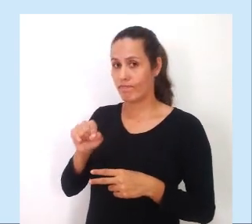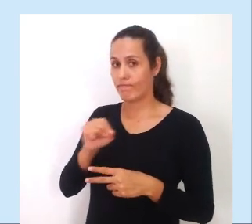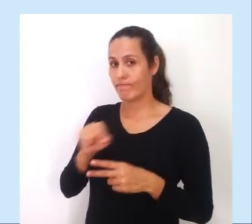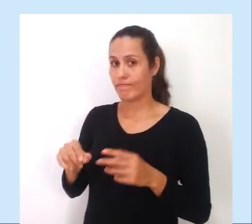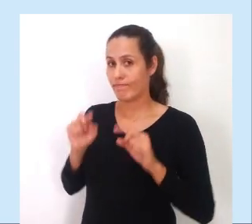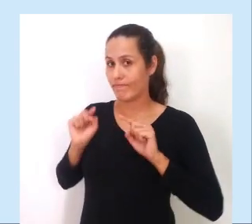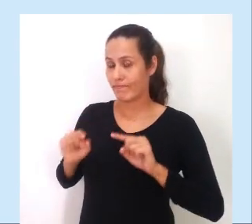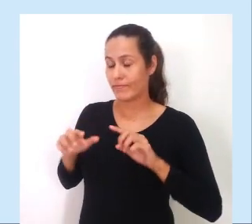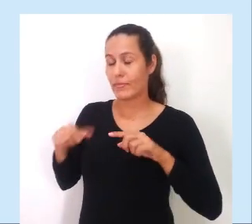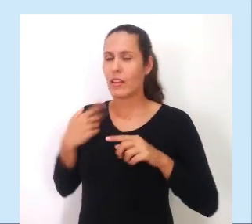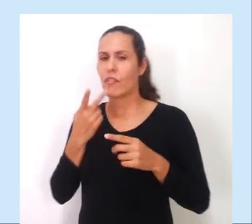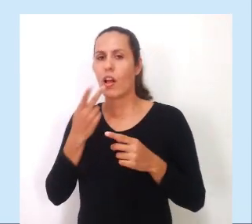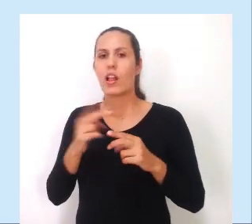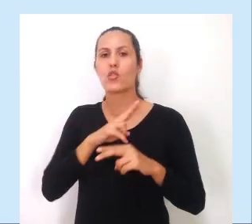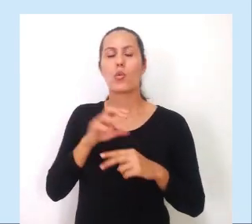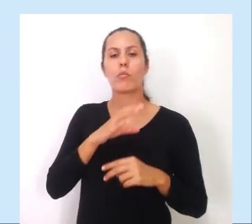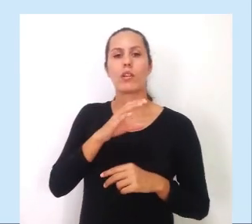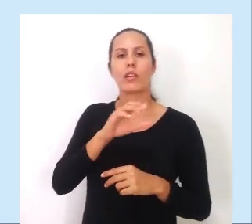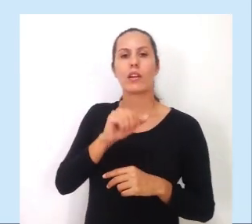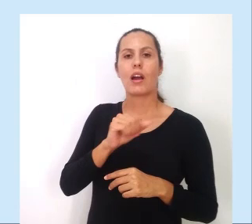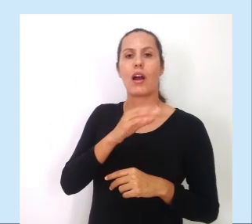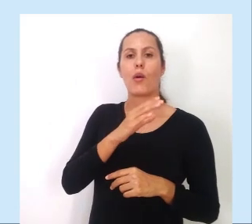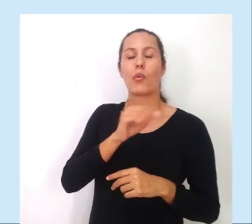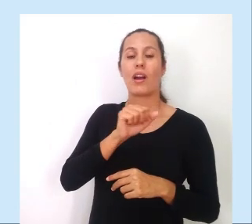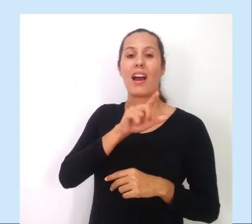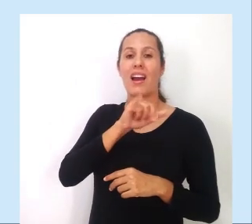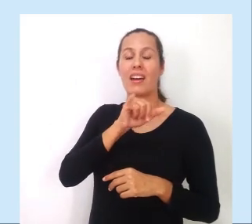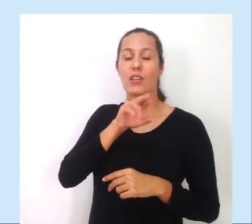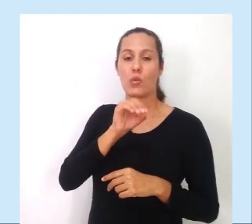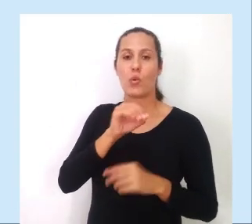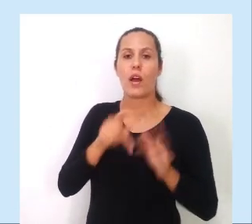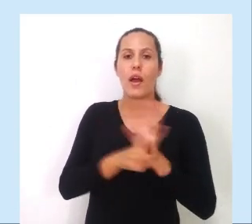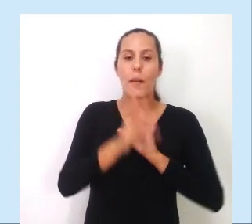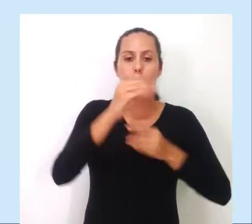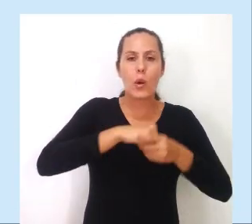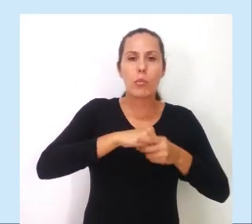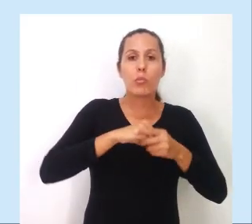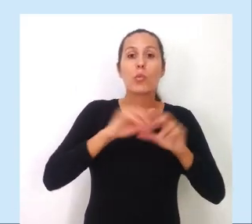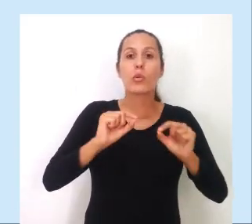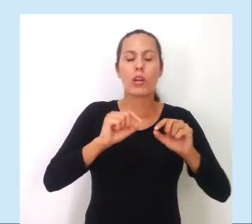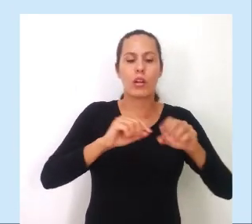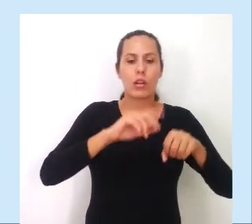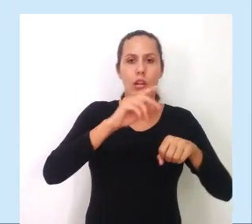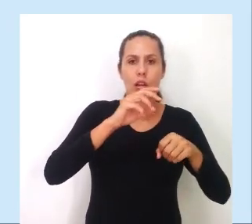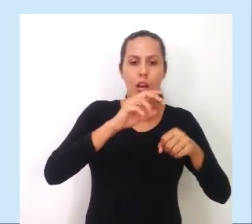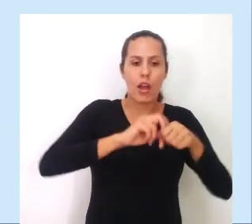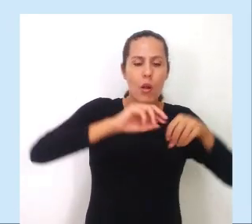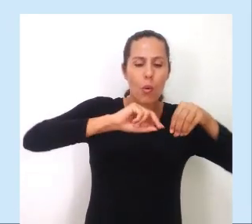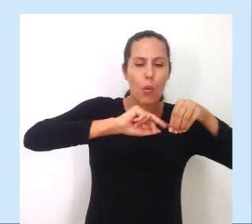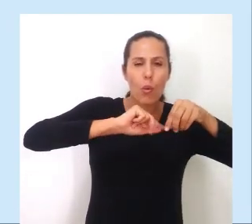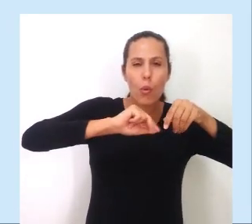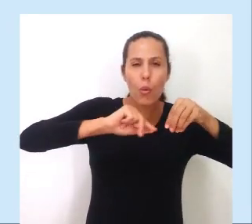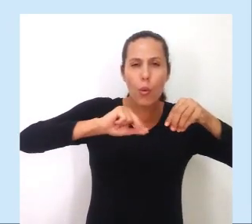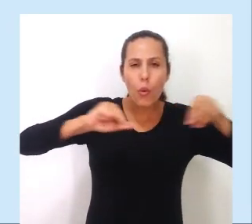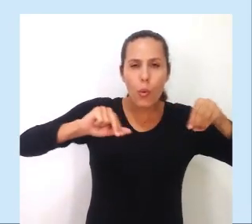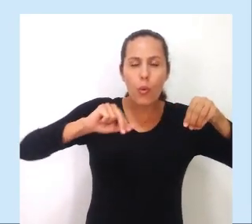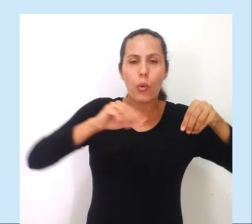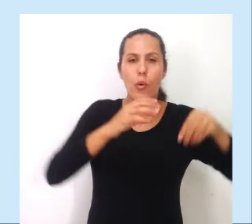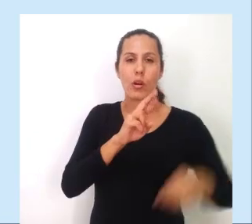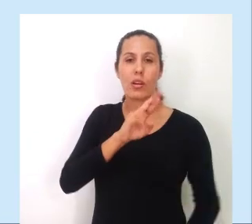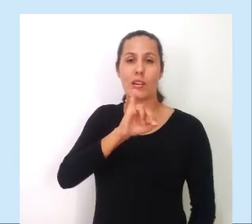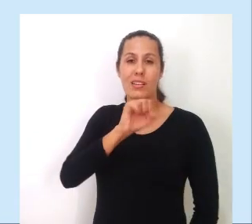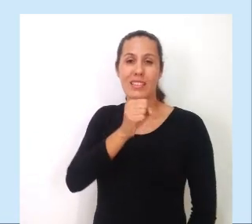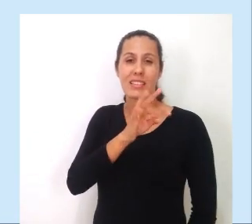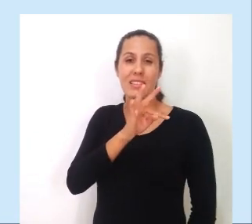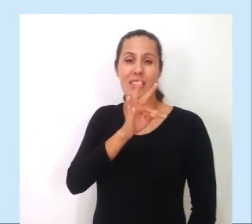de calcário, a gente está falando ali de cristais, está se falando de um mineral, ou seja, vai